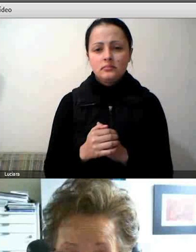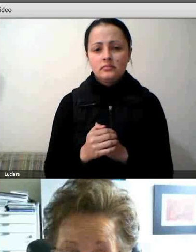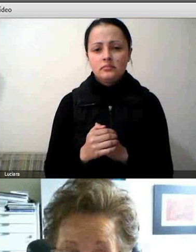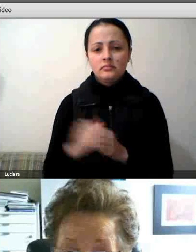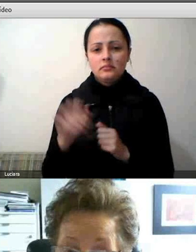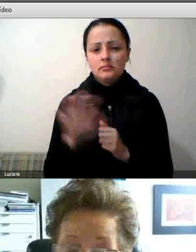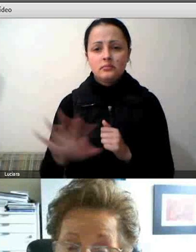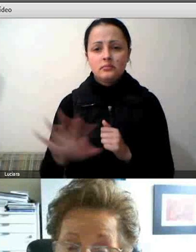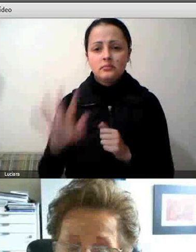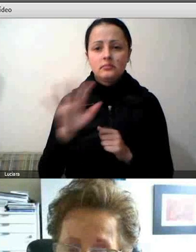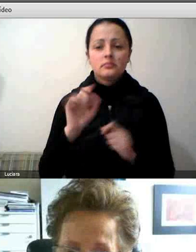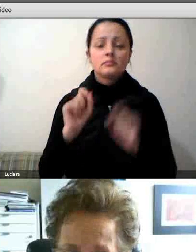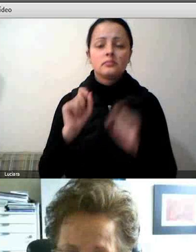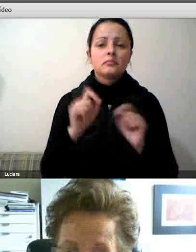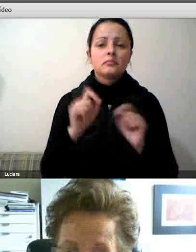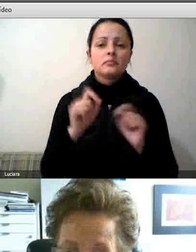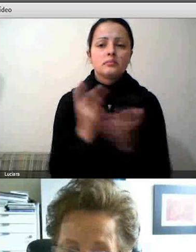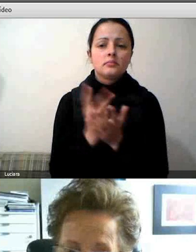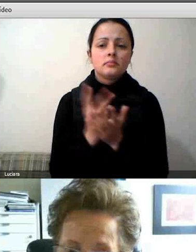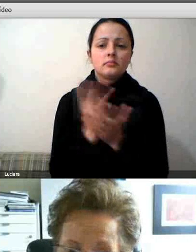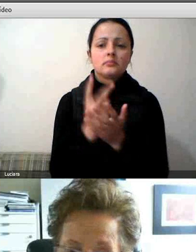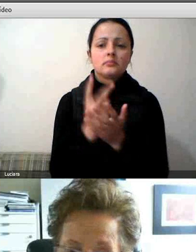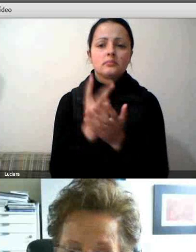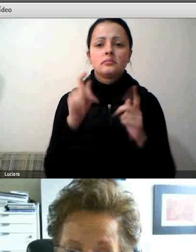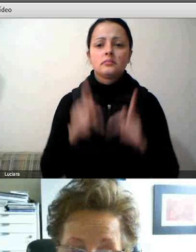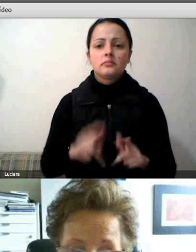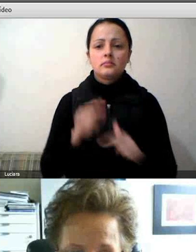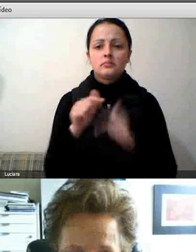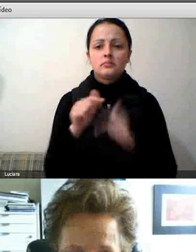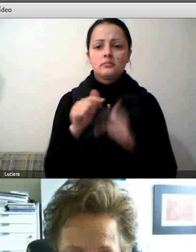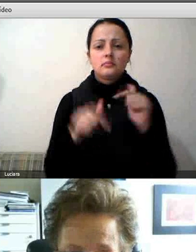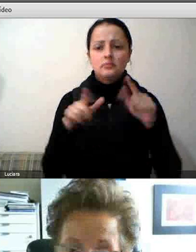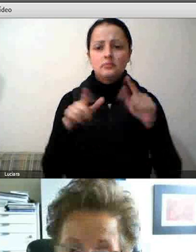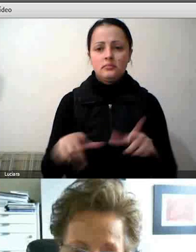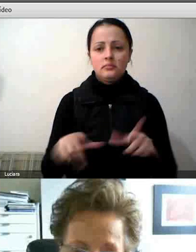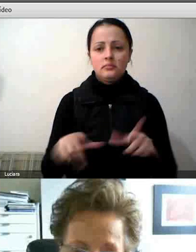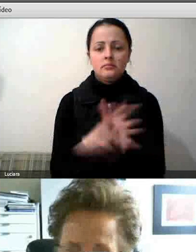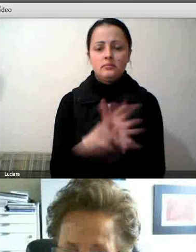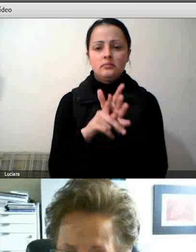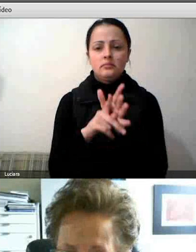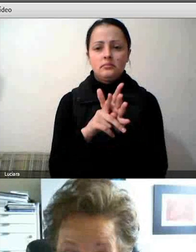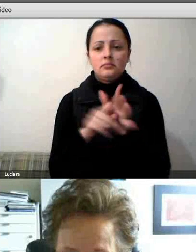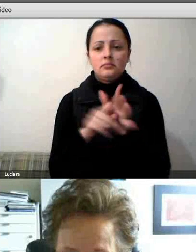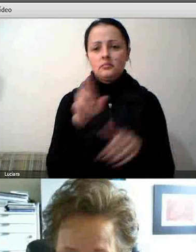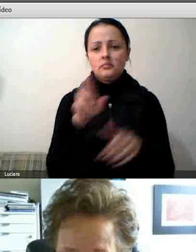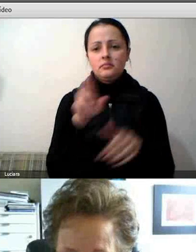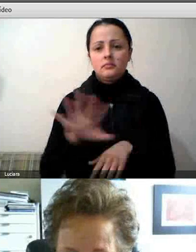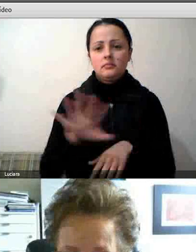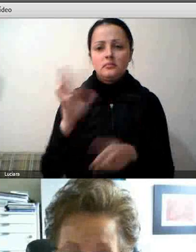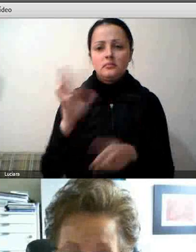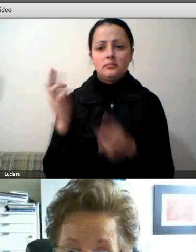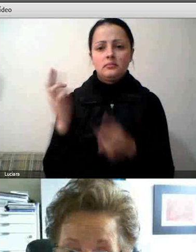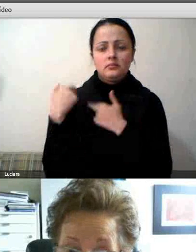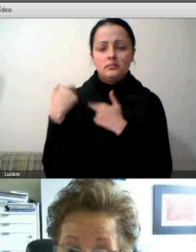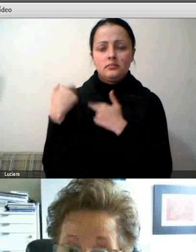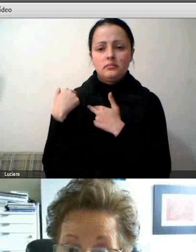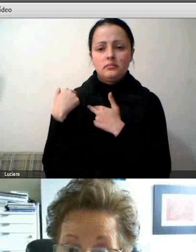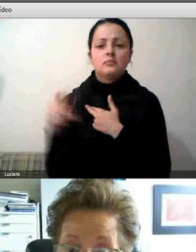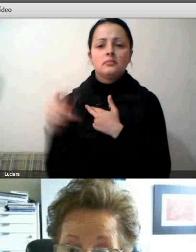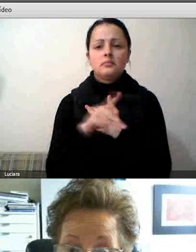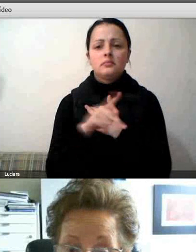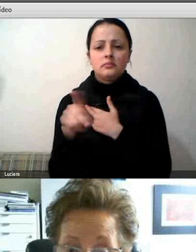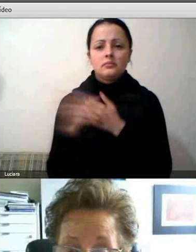professores. Mas, em geral, o NTE trabalha na sede, que é dentro da CRE regional, e